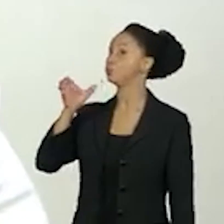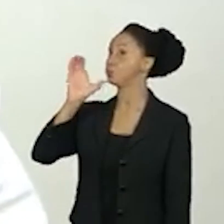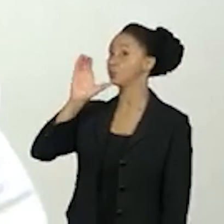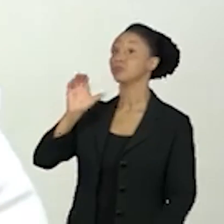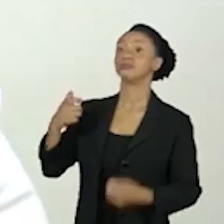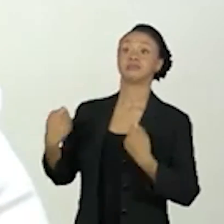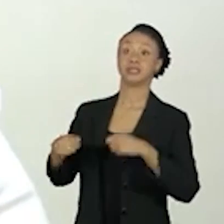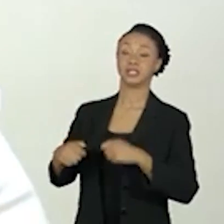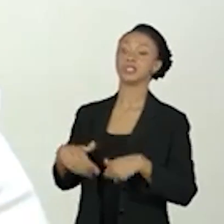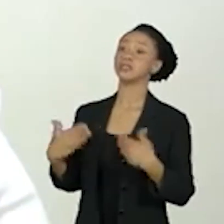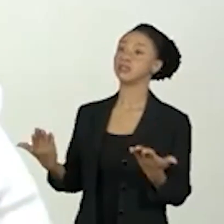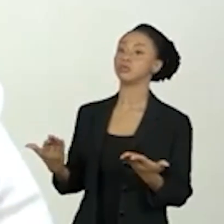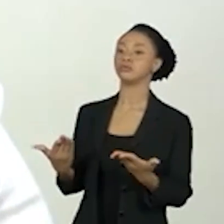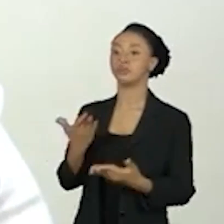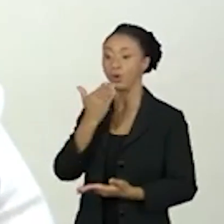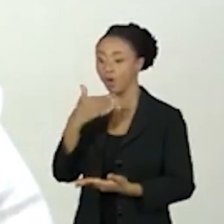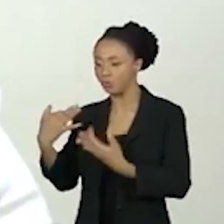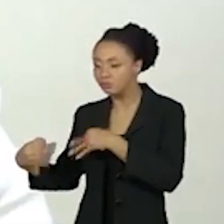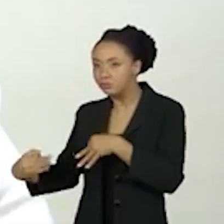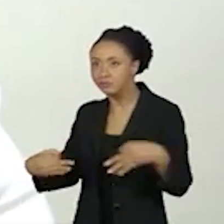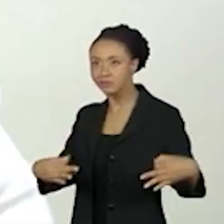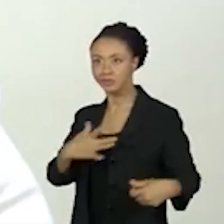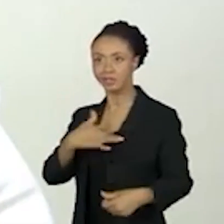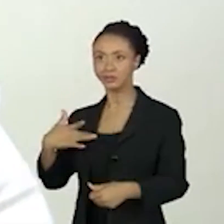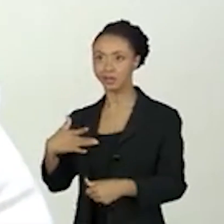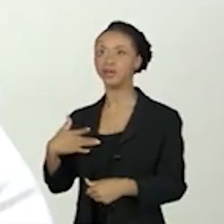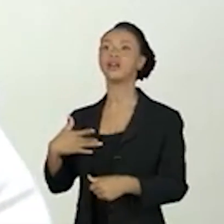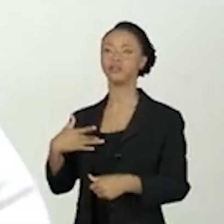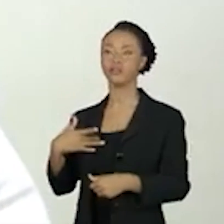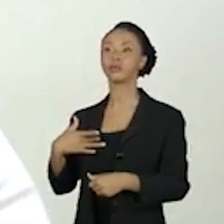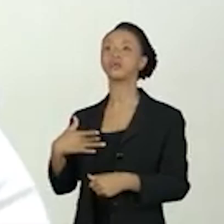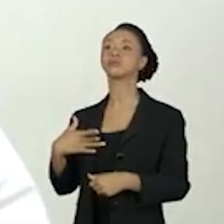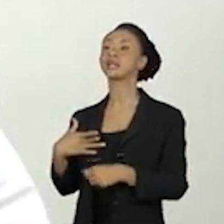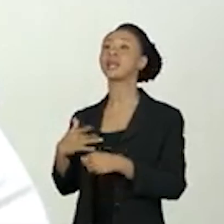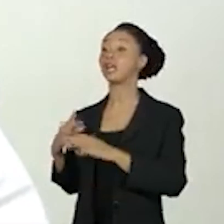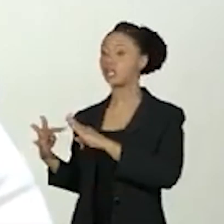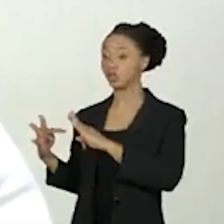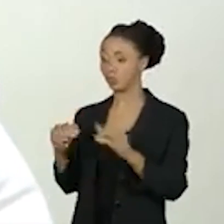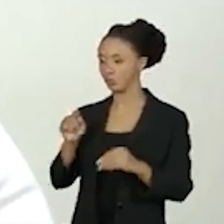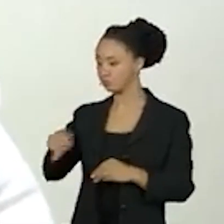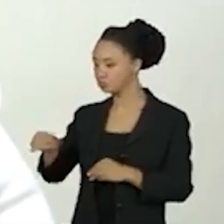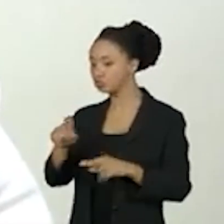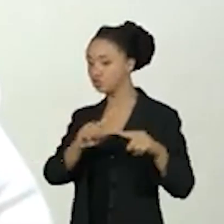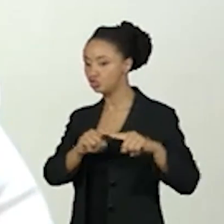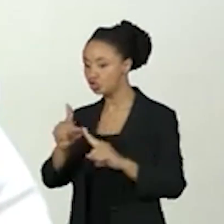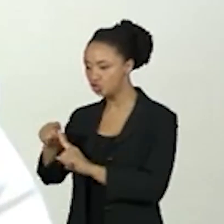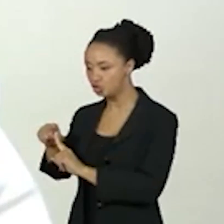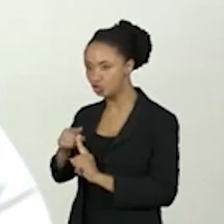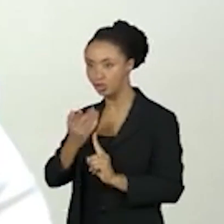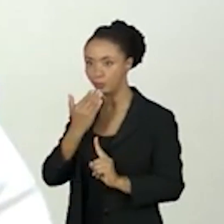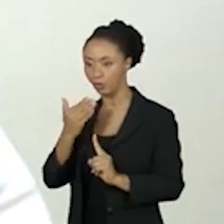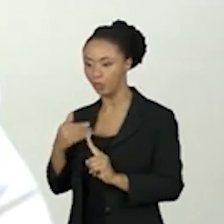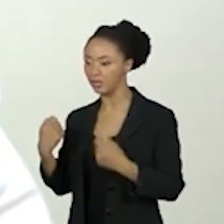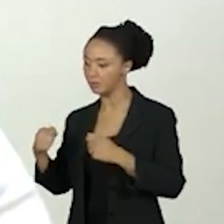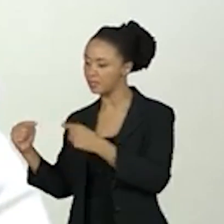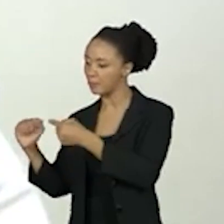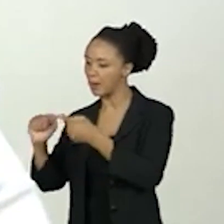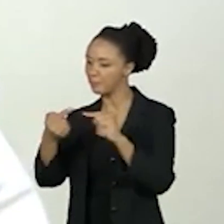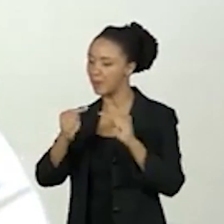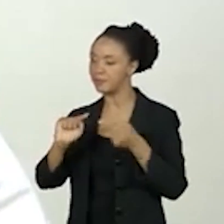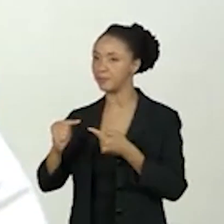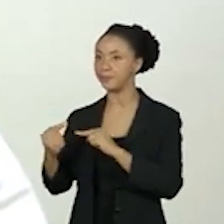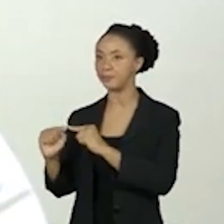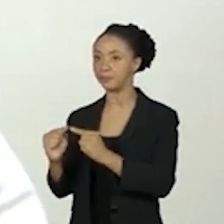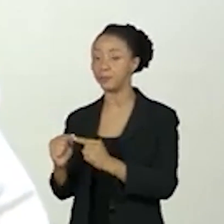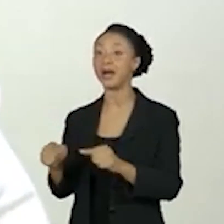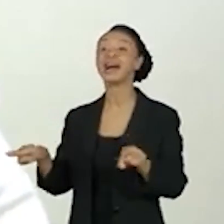numa alimentação saudável, associar esses alimentos à sua alimentação e priorizar alimentos que a gente fala